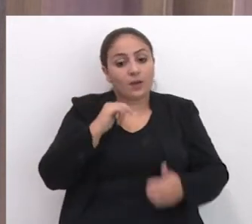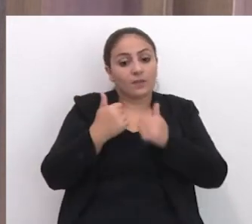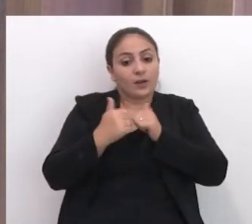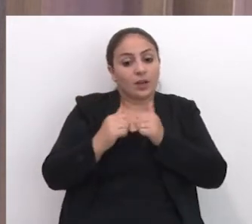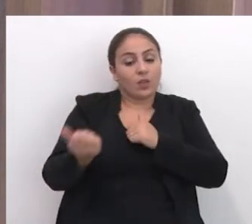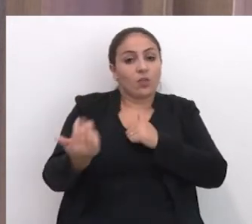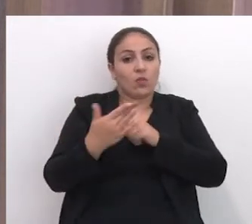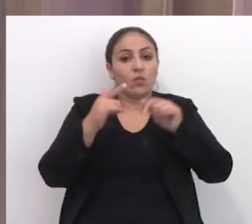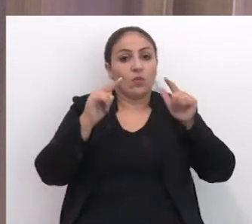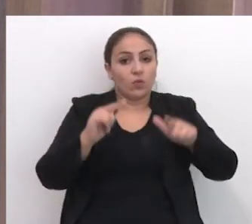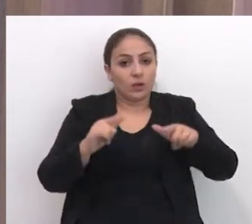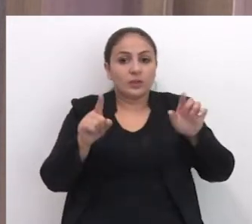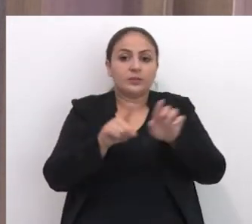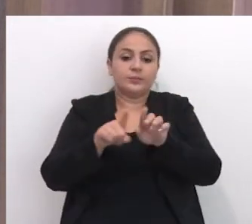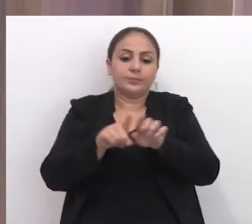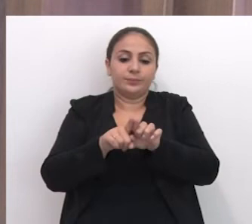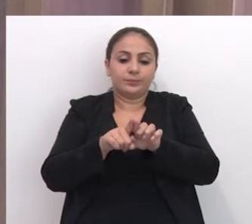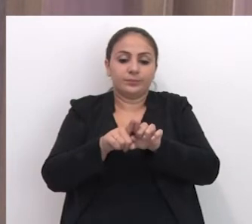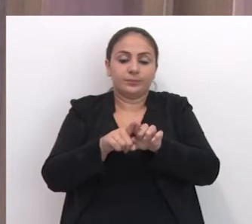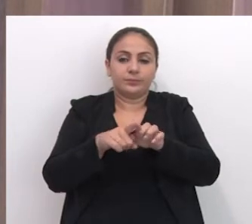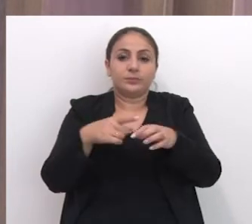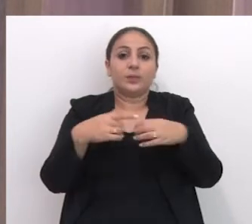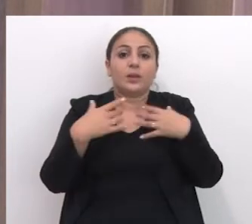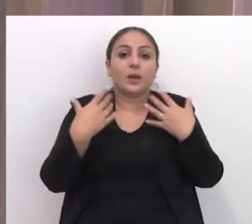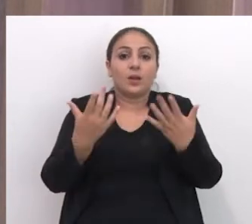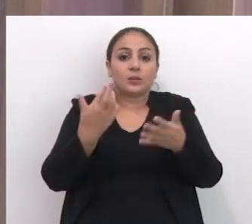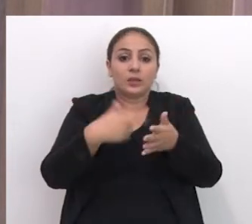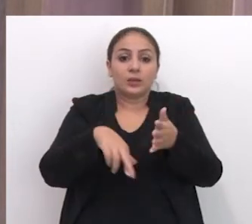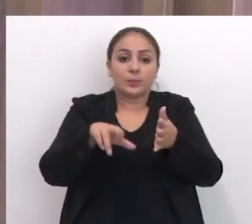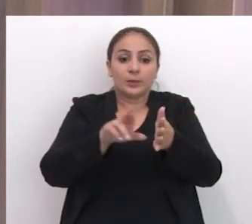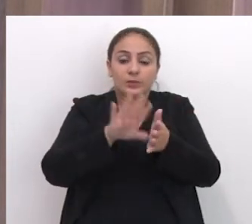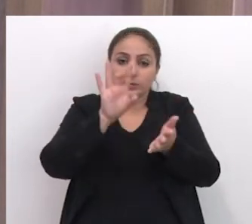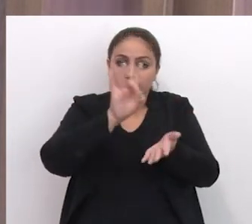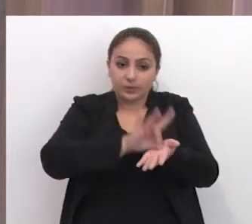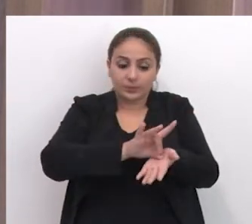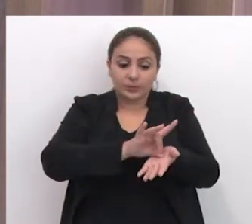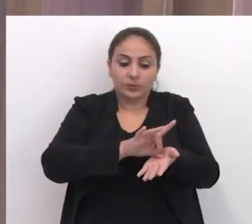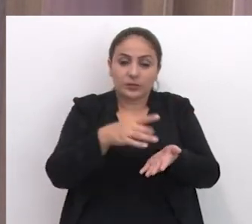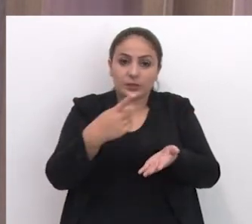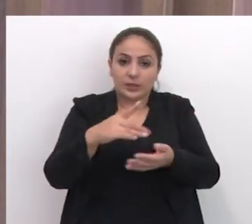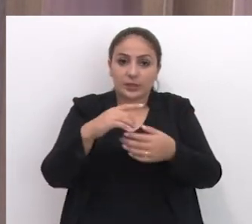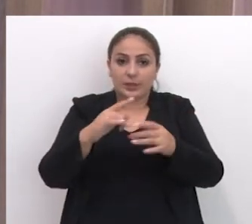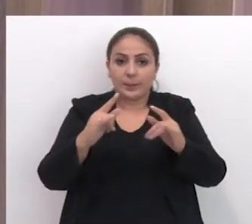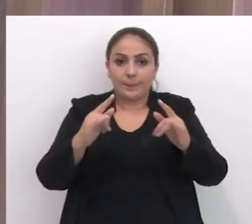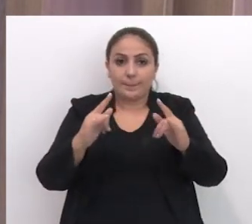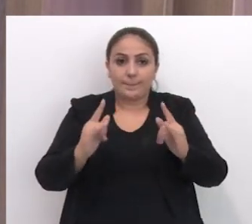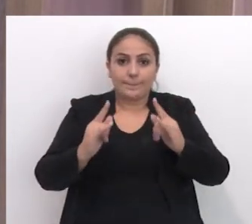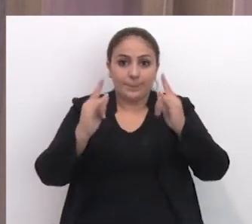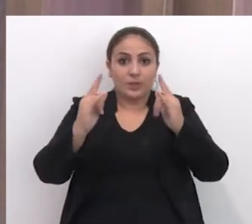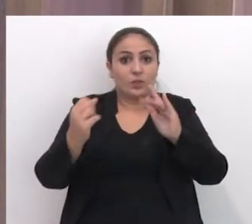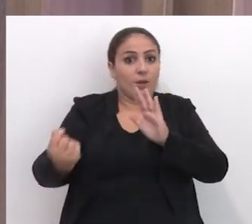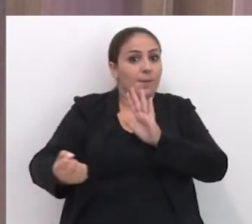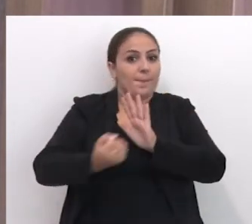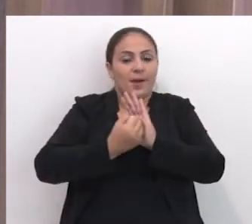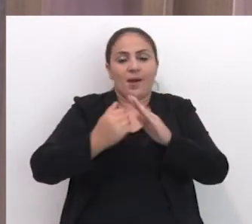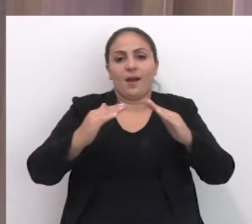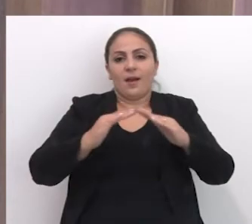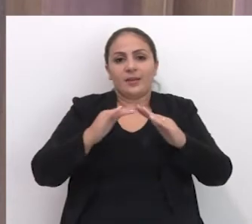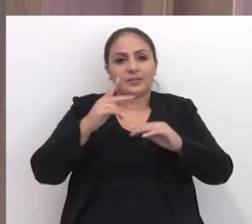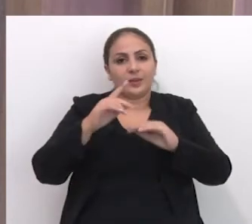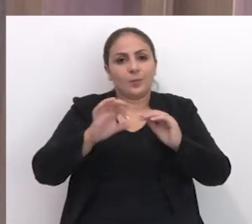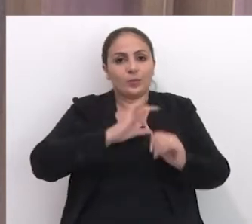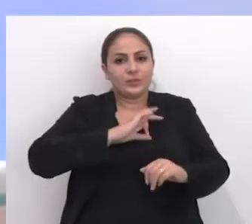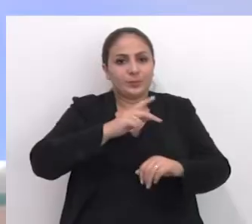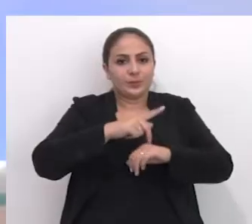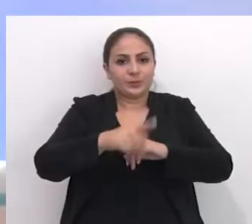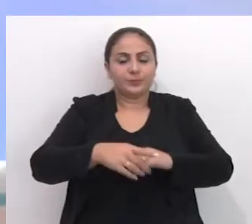avaliar, né, um novo espaço e também o destino e a recuperação efetiva daquele prédio, que é a grande marca da Casa da Polícia